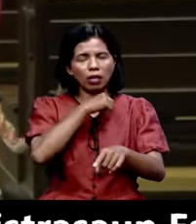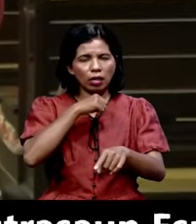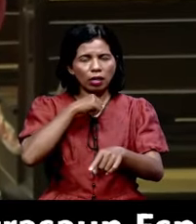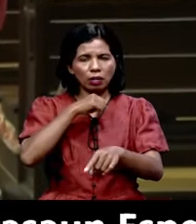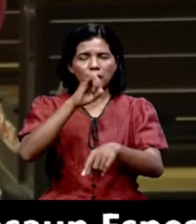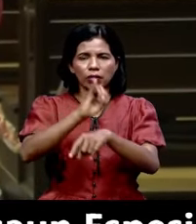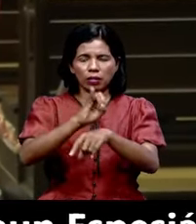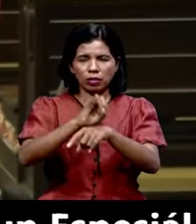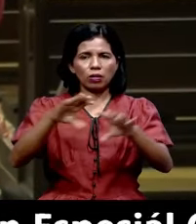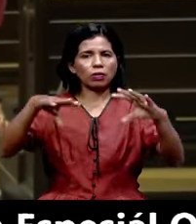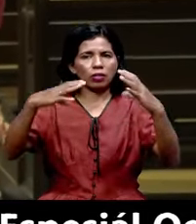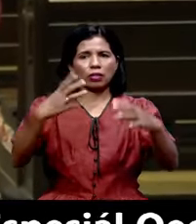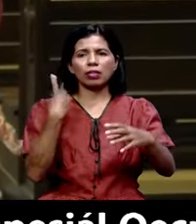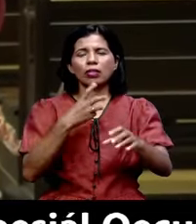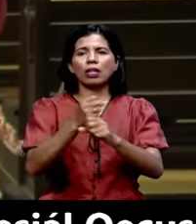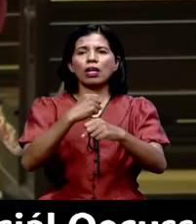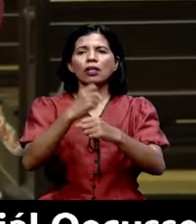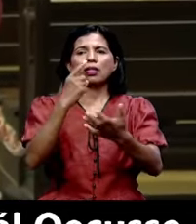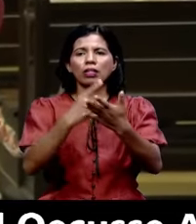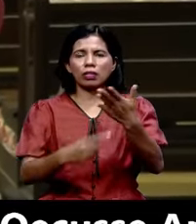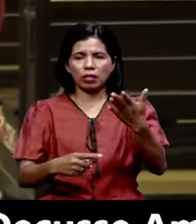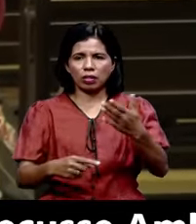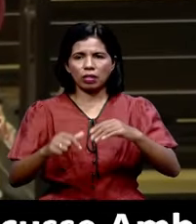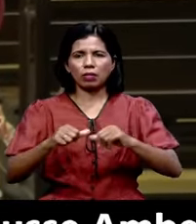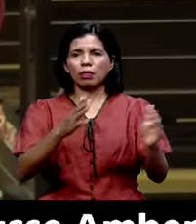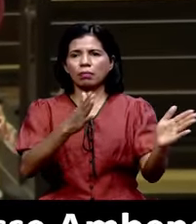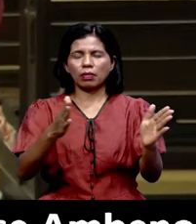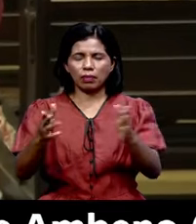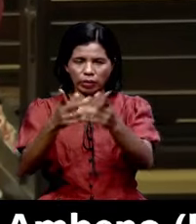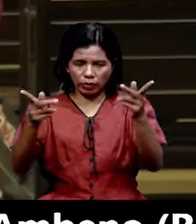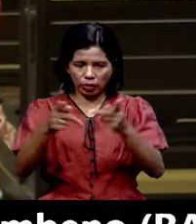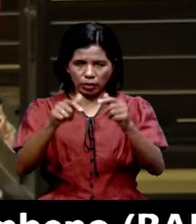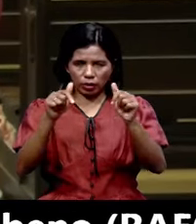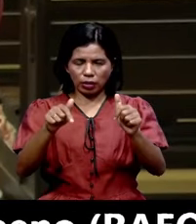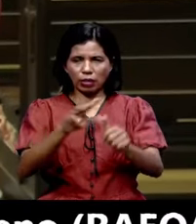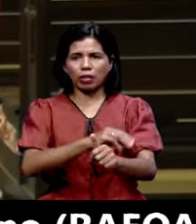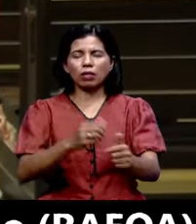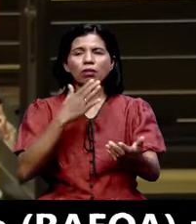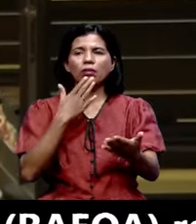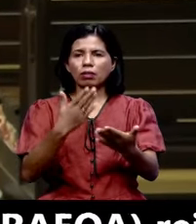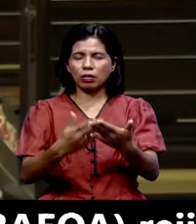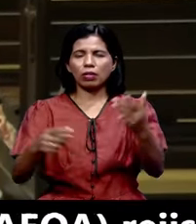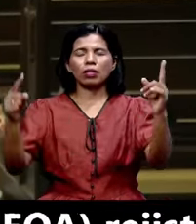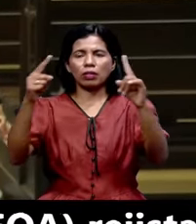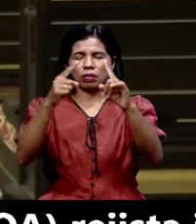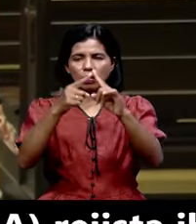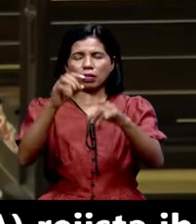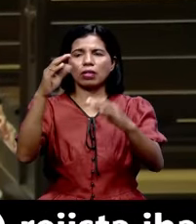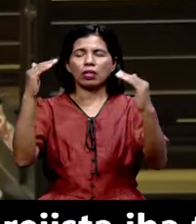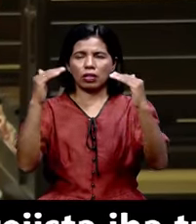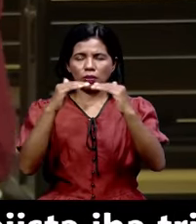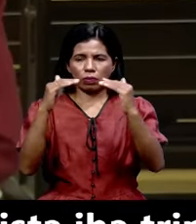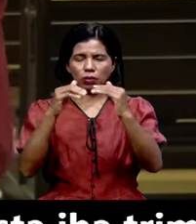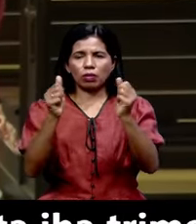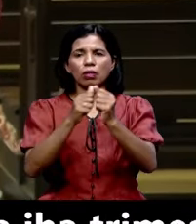ho conselho sira ita se halo saida to bel continua prepara fatingirane o dia clitan to ida encontro amo papa